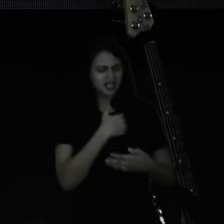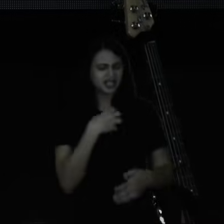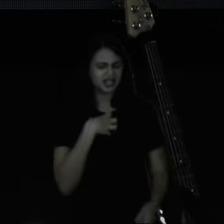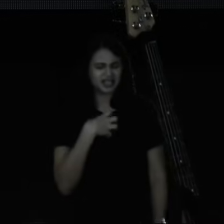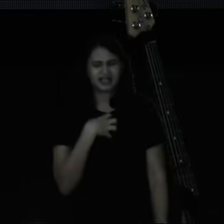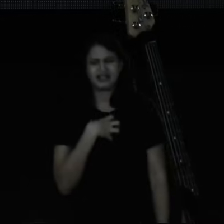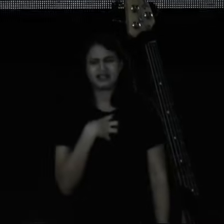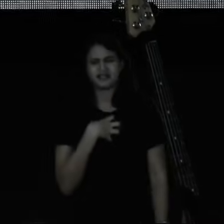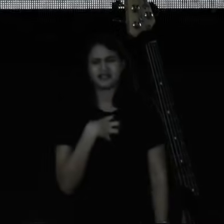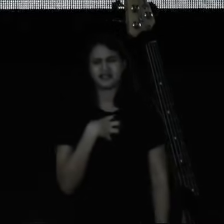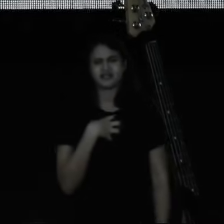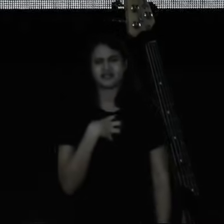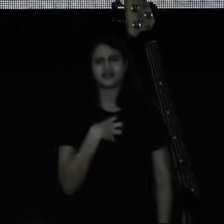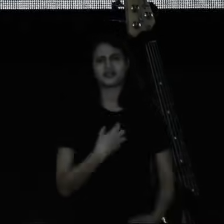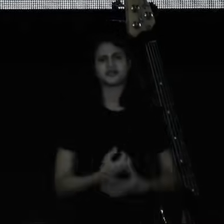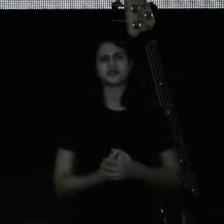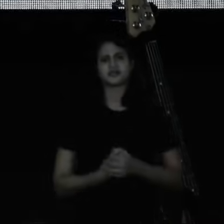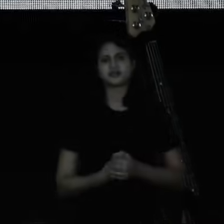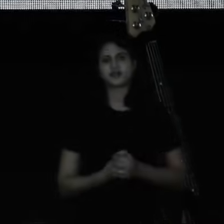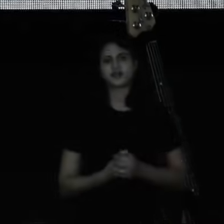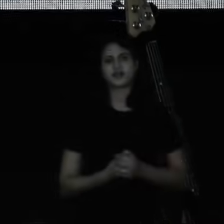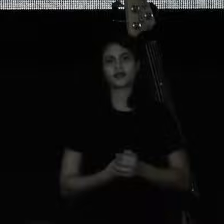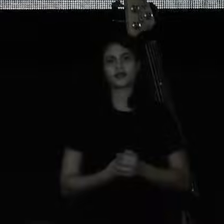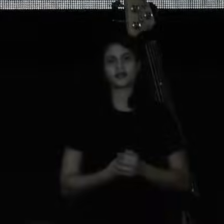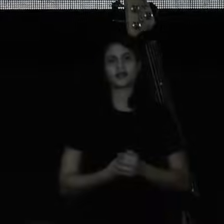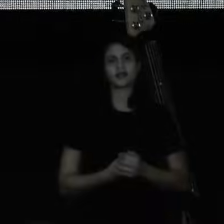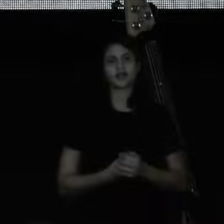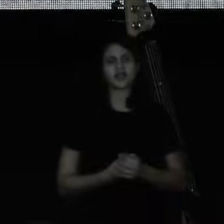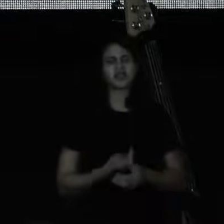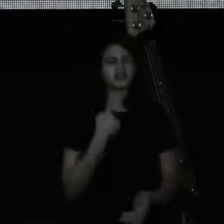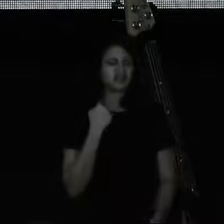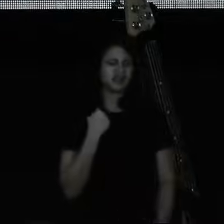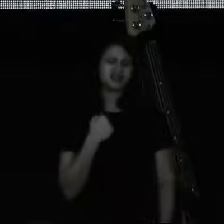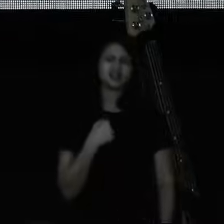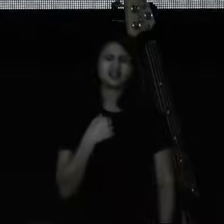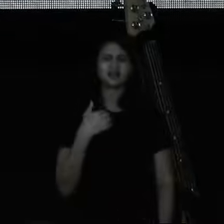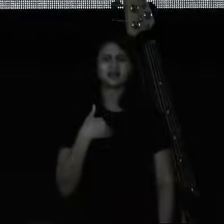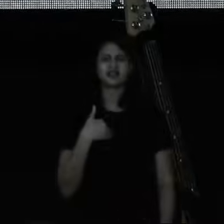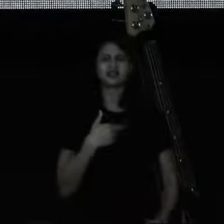sabe? Porque é isso que o diabo tenta colocar: você foi o responsável.